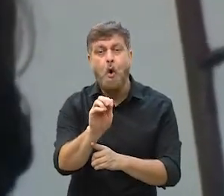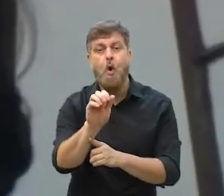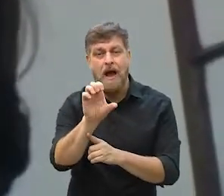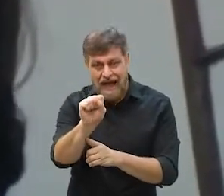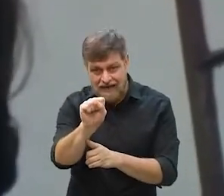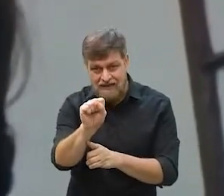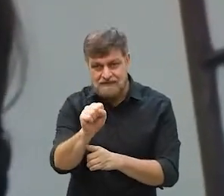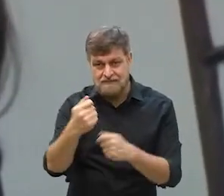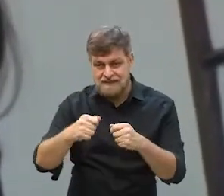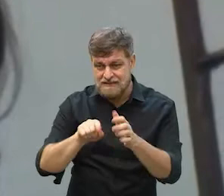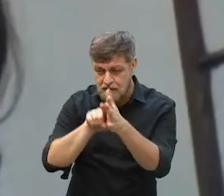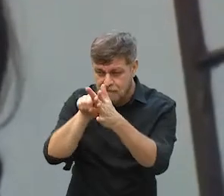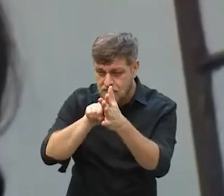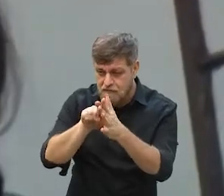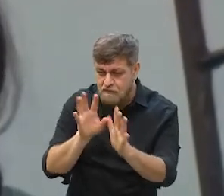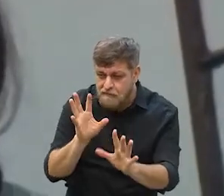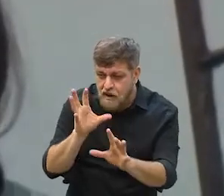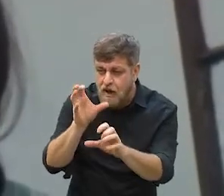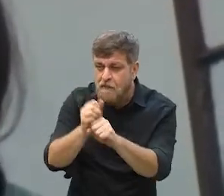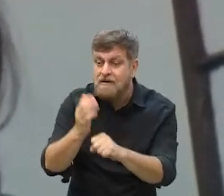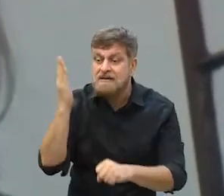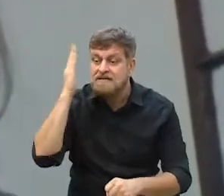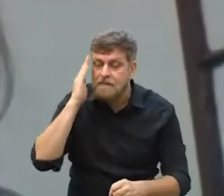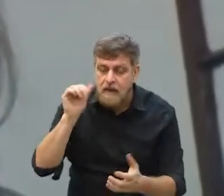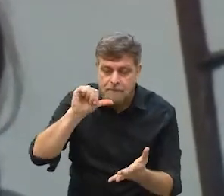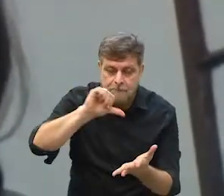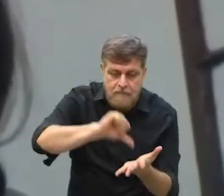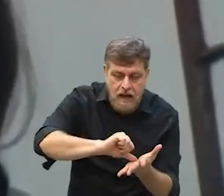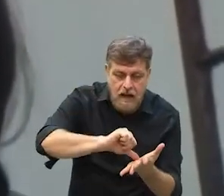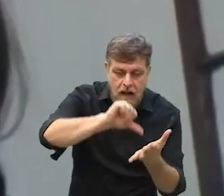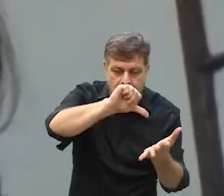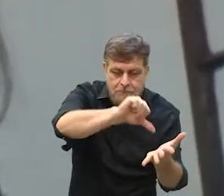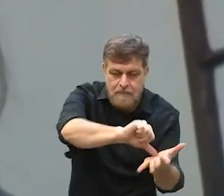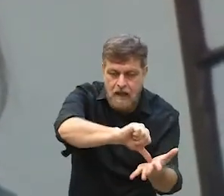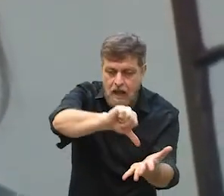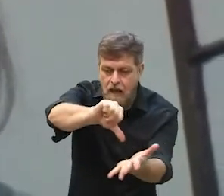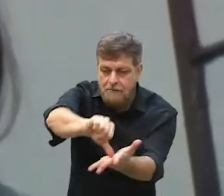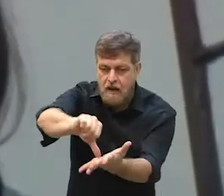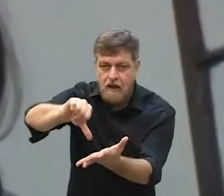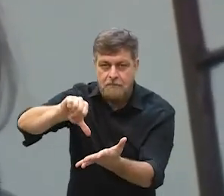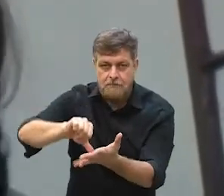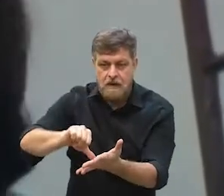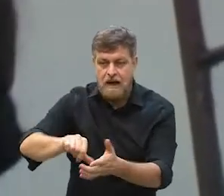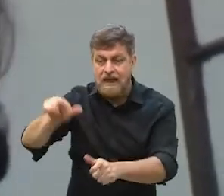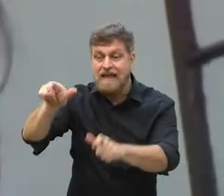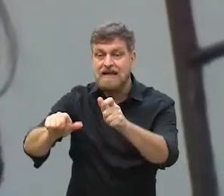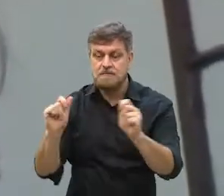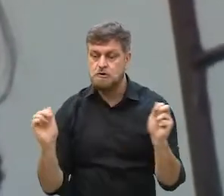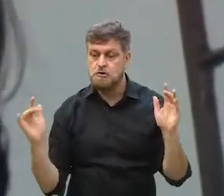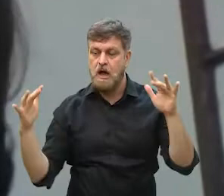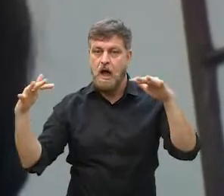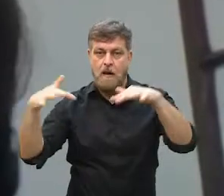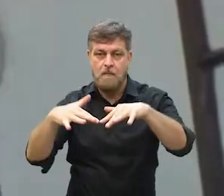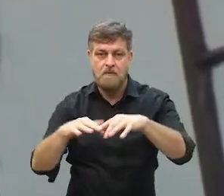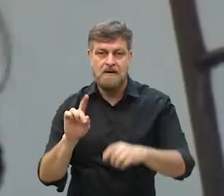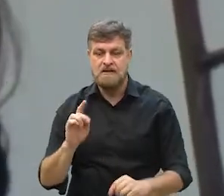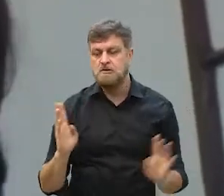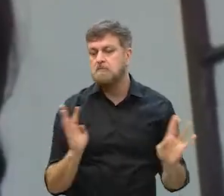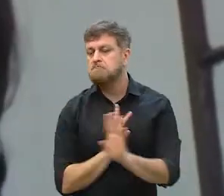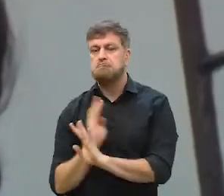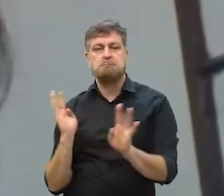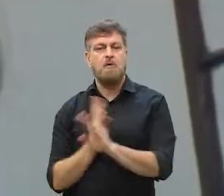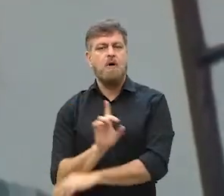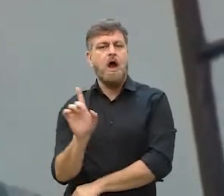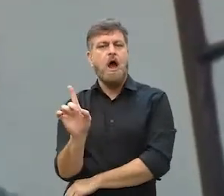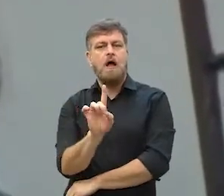esse mapeamento, né? Quais são os pontos desses territórios que são pontos, não apenas de passagem que a população